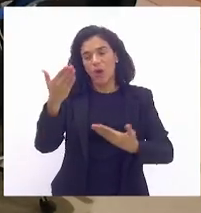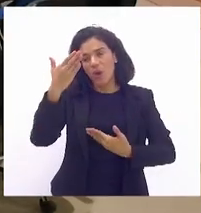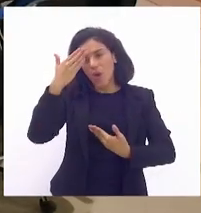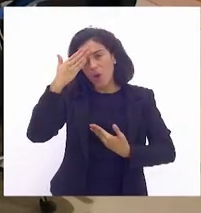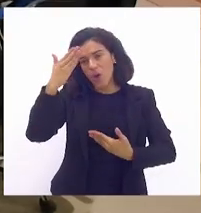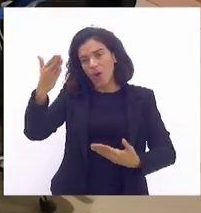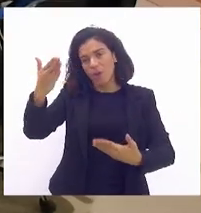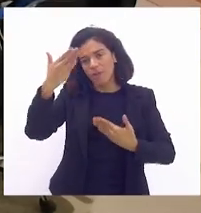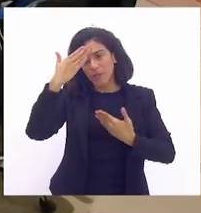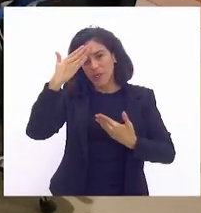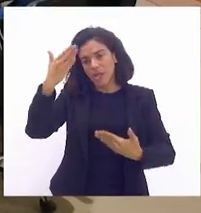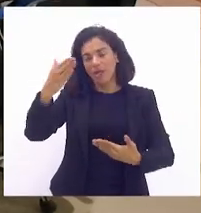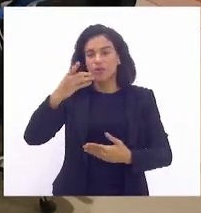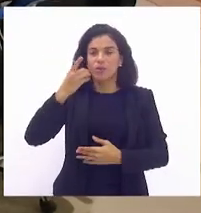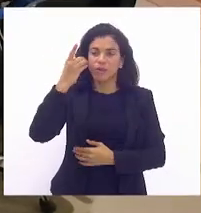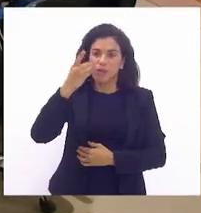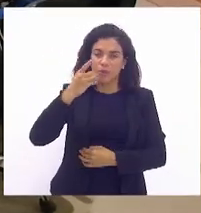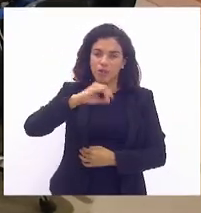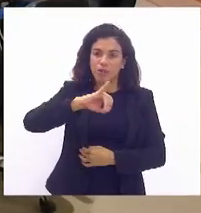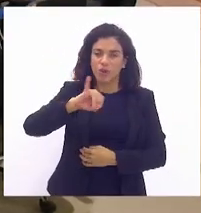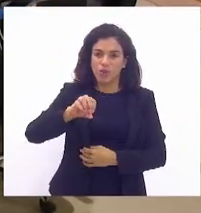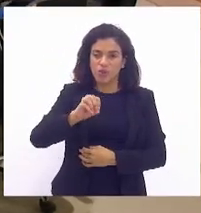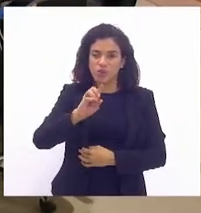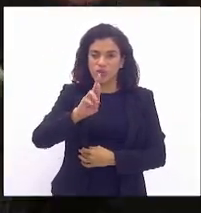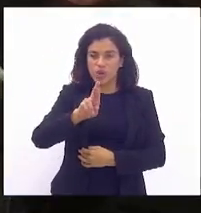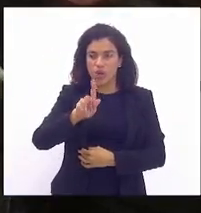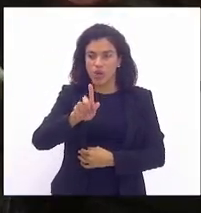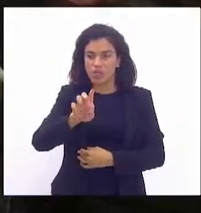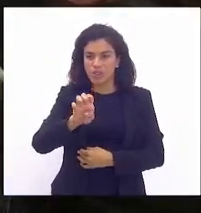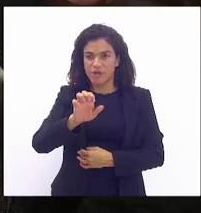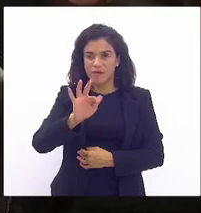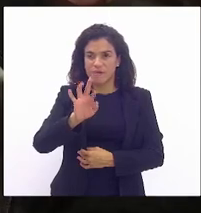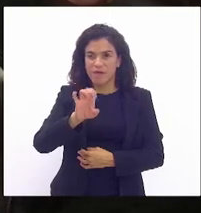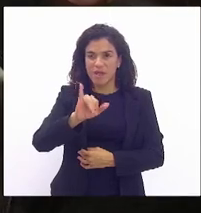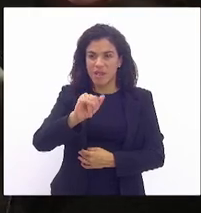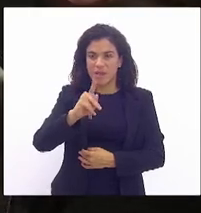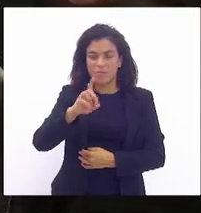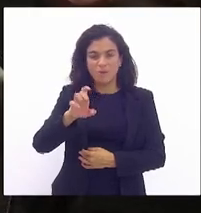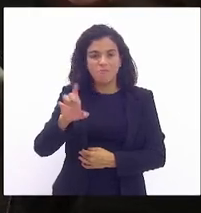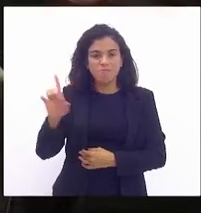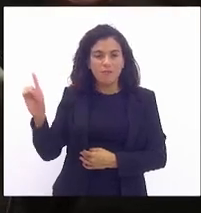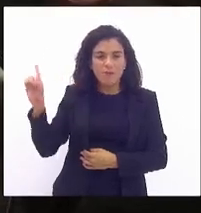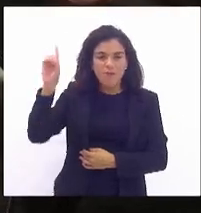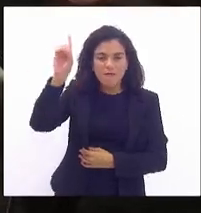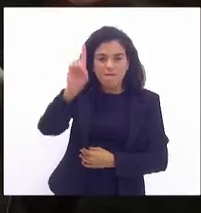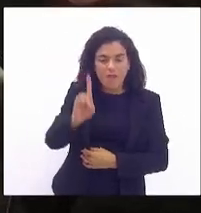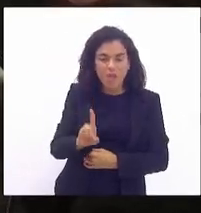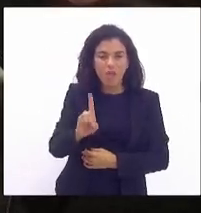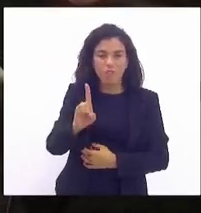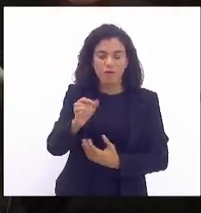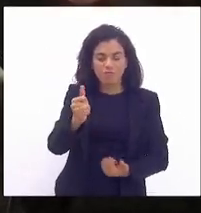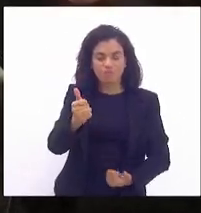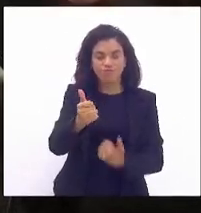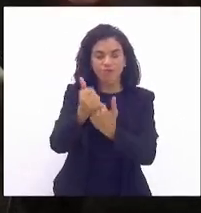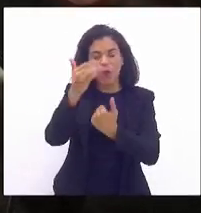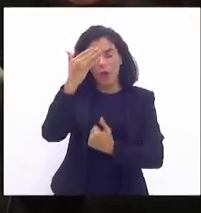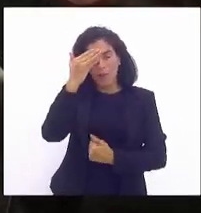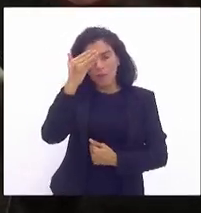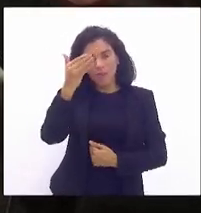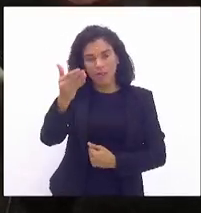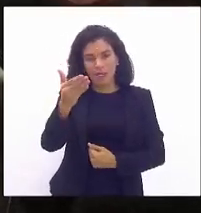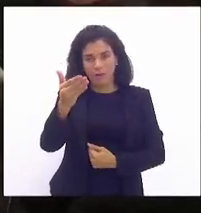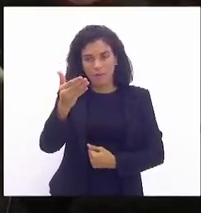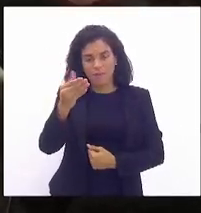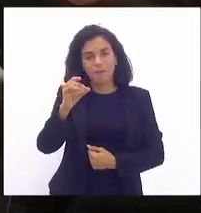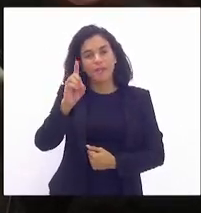Obrigado, deputado Jorge Felipe Neto, veio para nos prestigiar aqui. Muito obrigado. Que